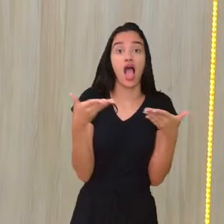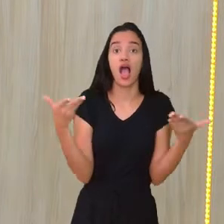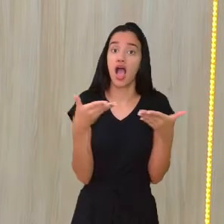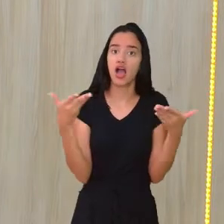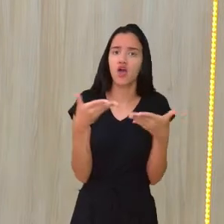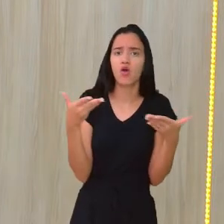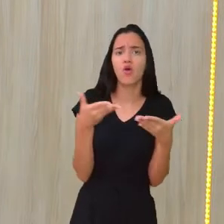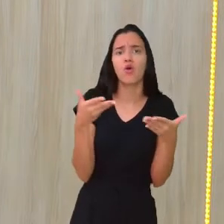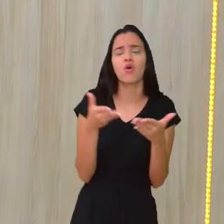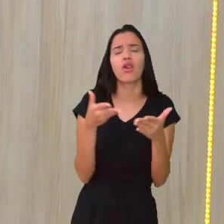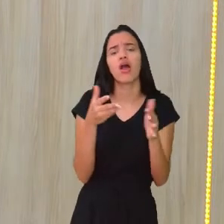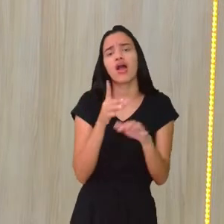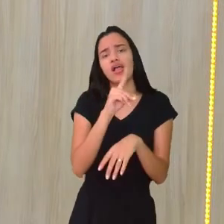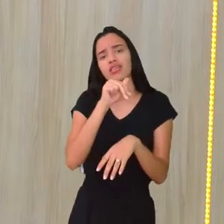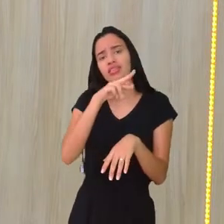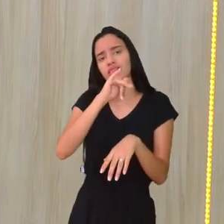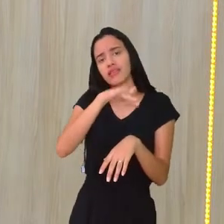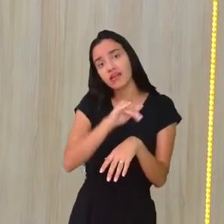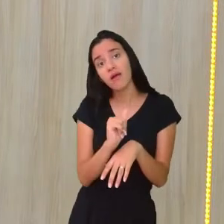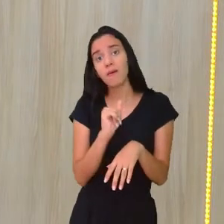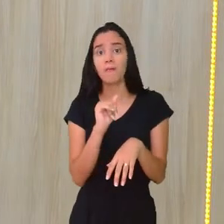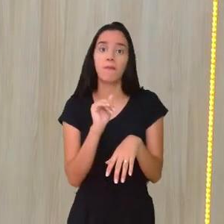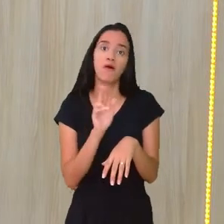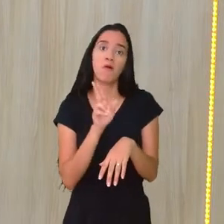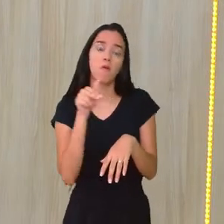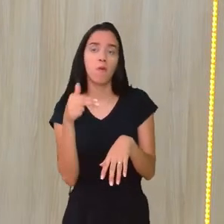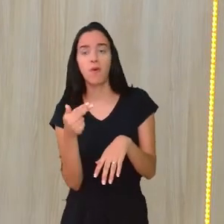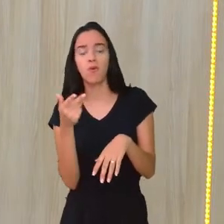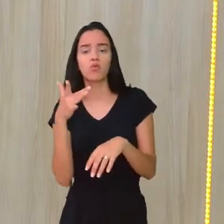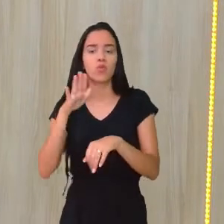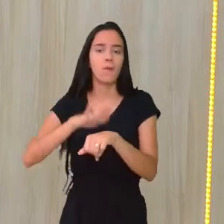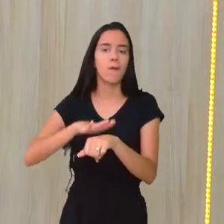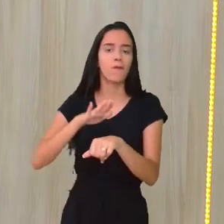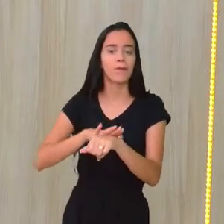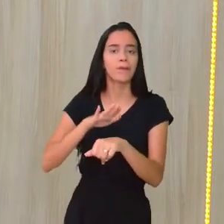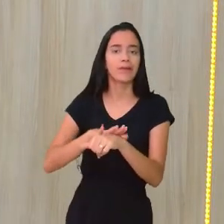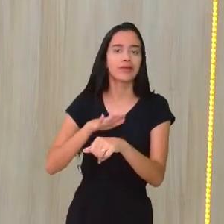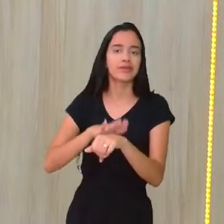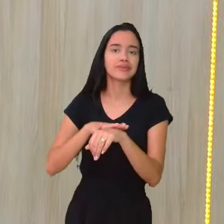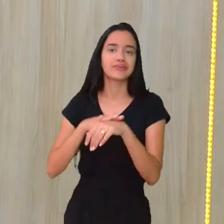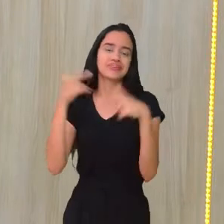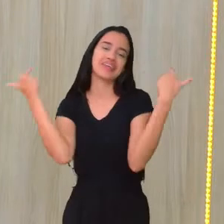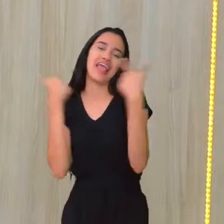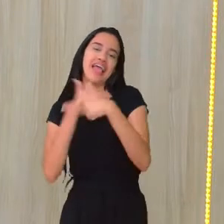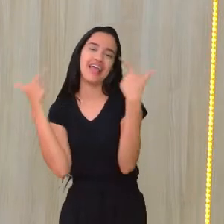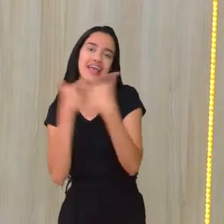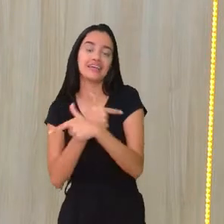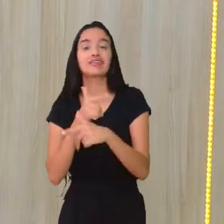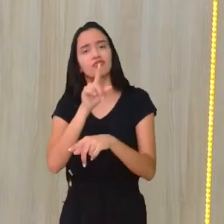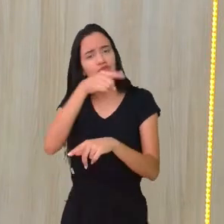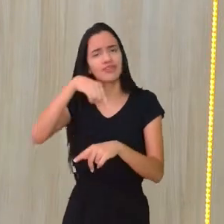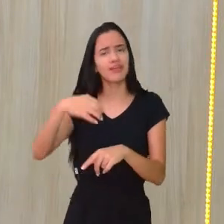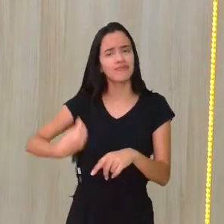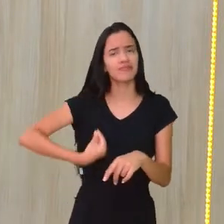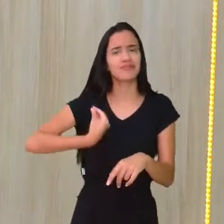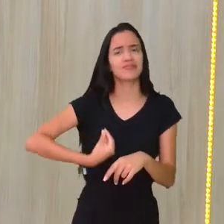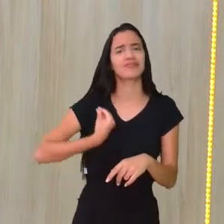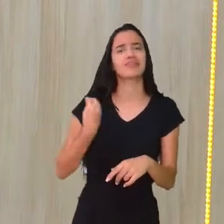seja drama, seja uma peça, seja um momento de comédia que você esteja vivendo na sua vida, não